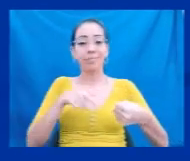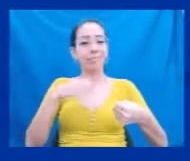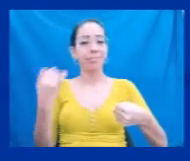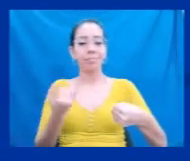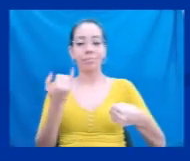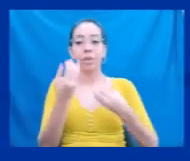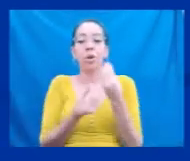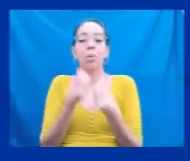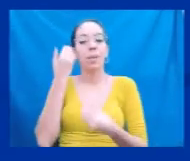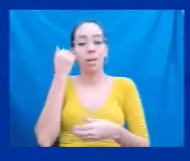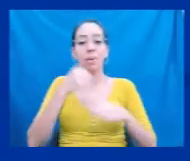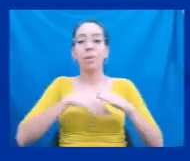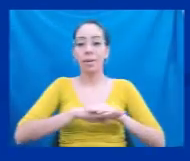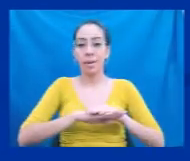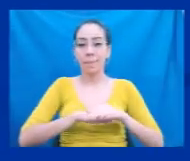correto.